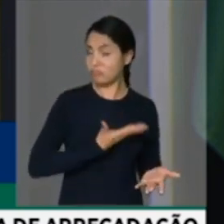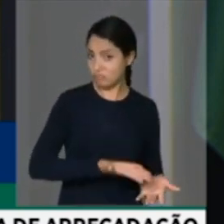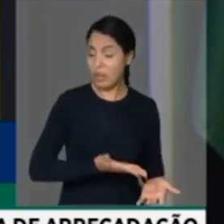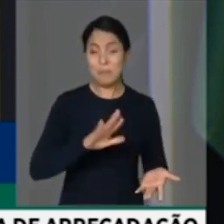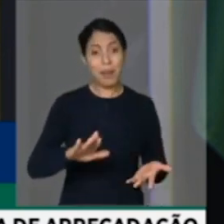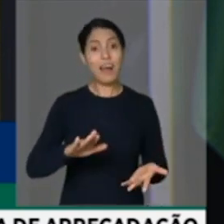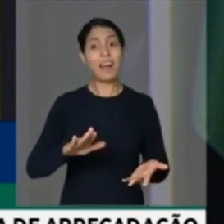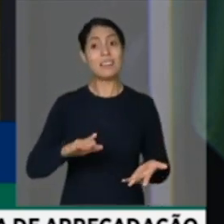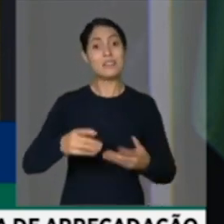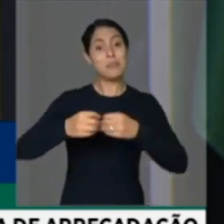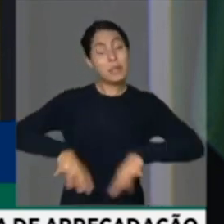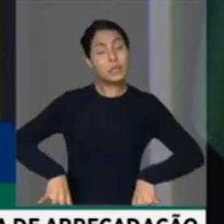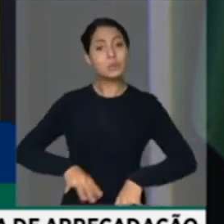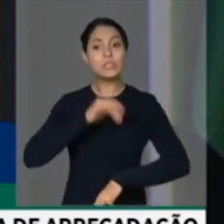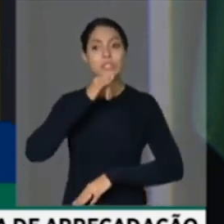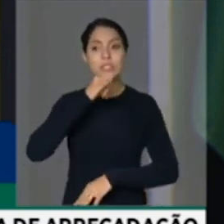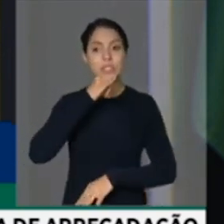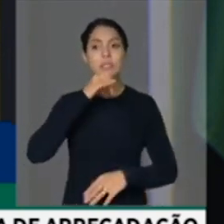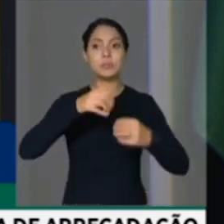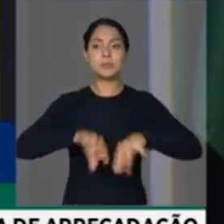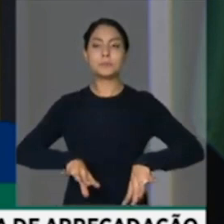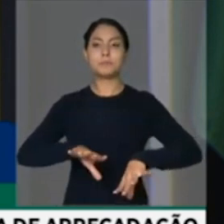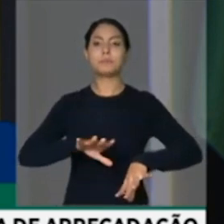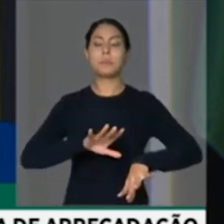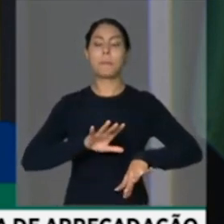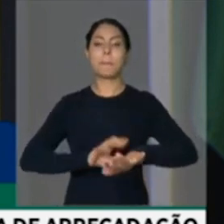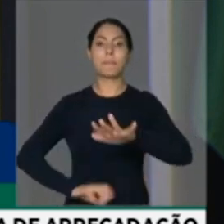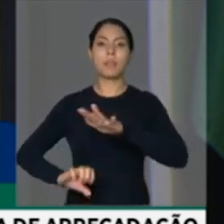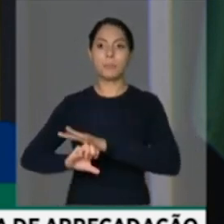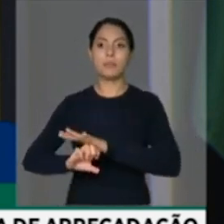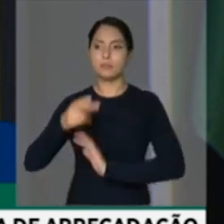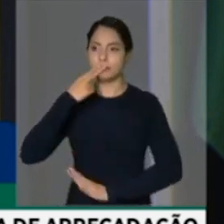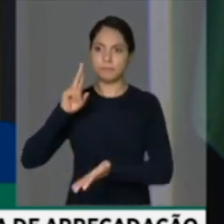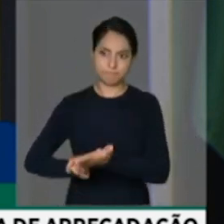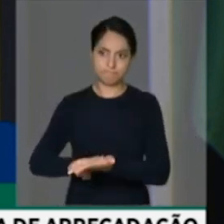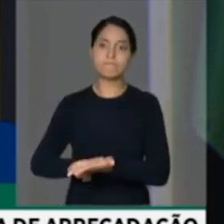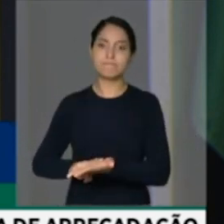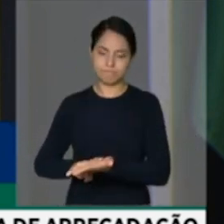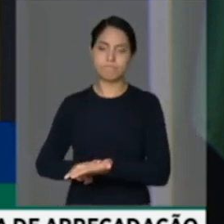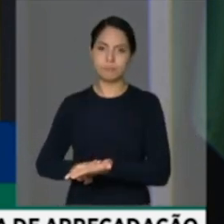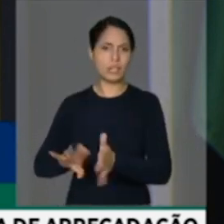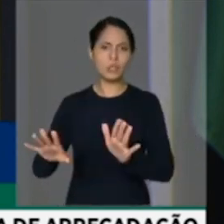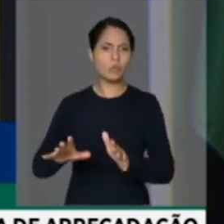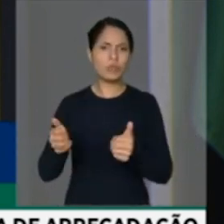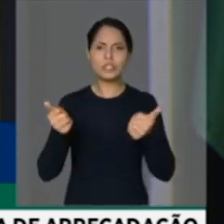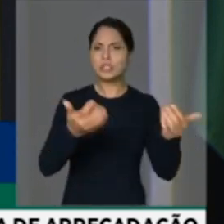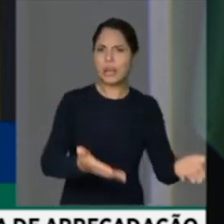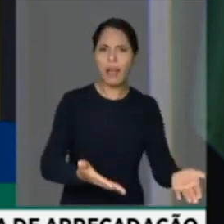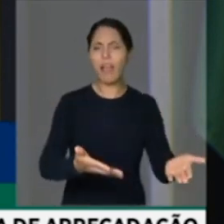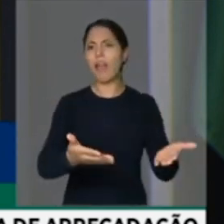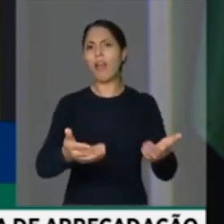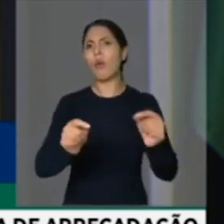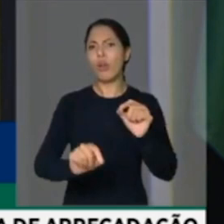cofres públicos, como é o caso do prejuízo da entrega de cartas dos Correios. Aqui eu não falo do serviço de entrega, onde os